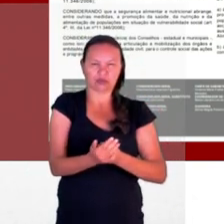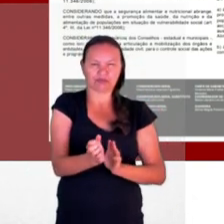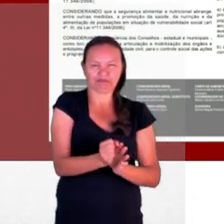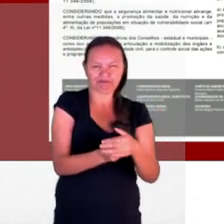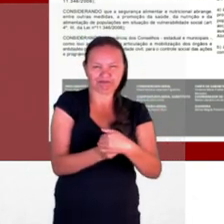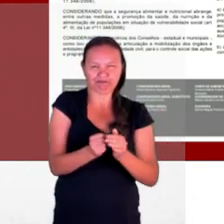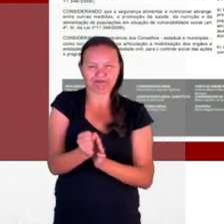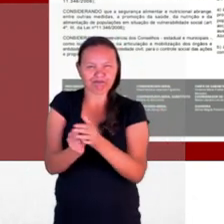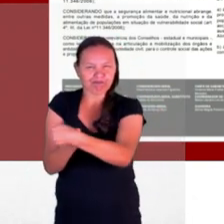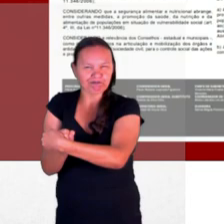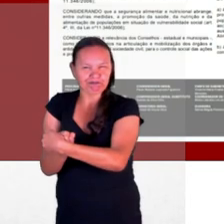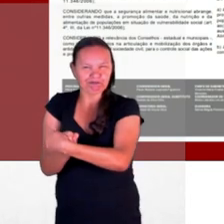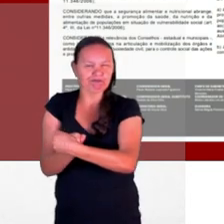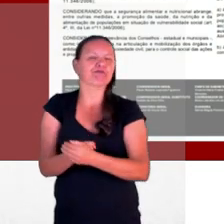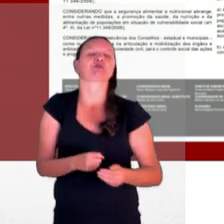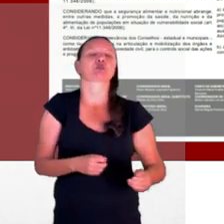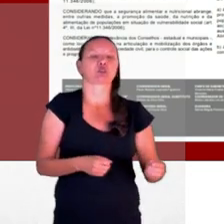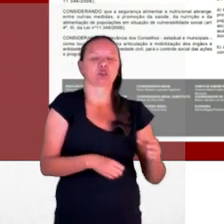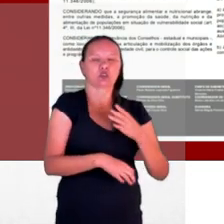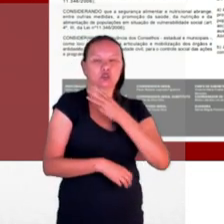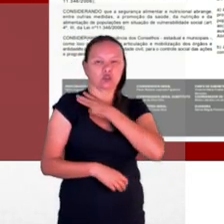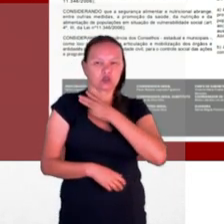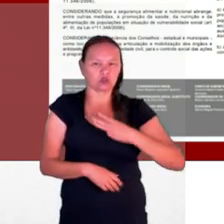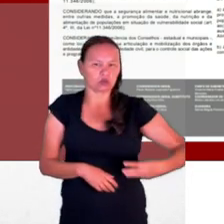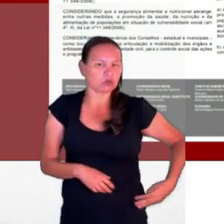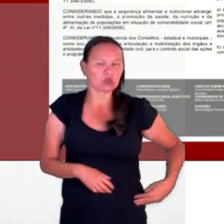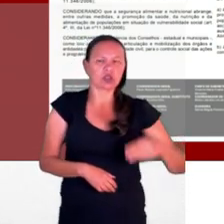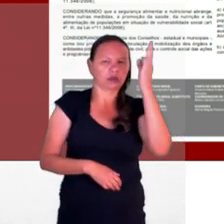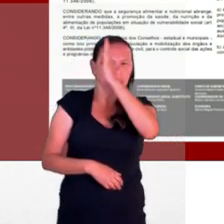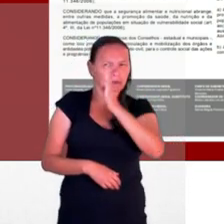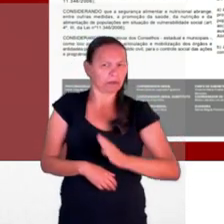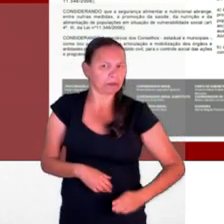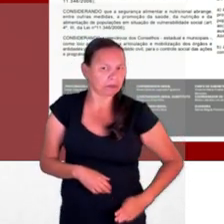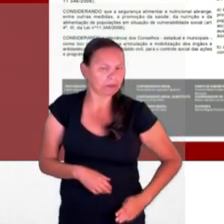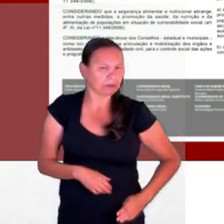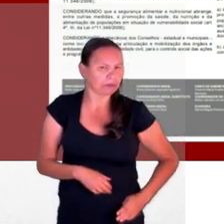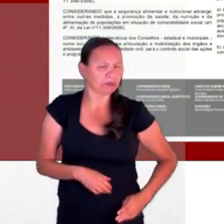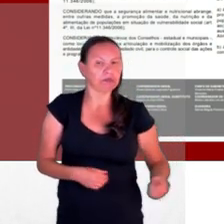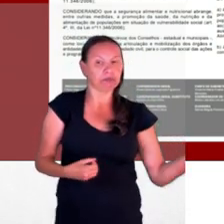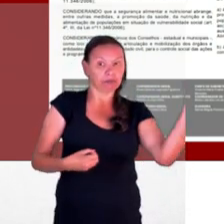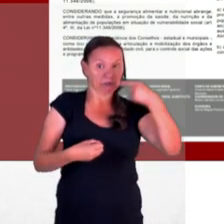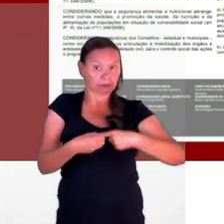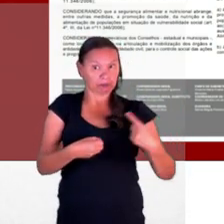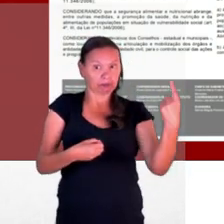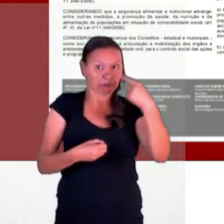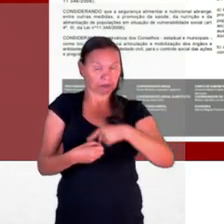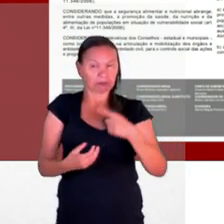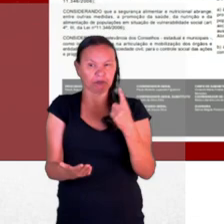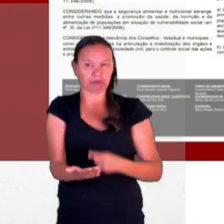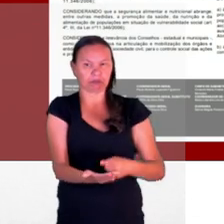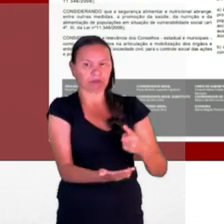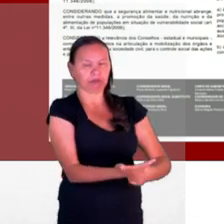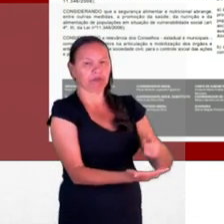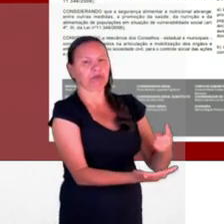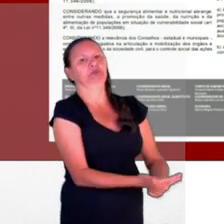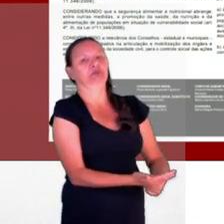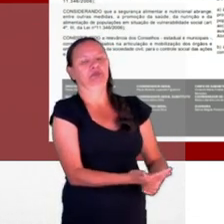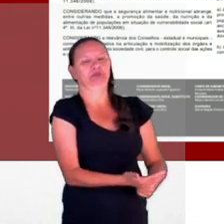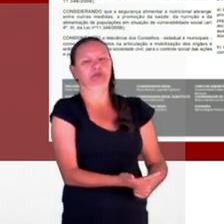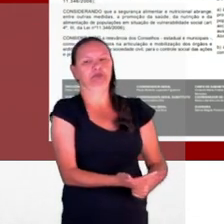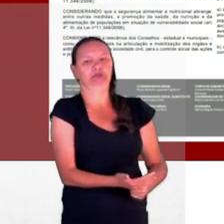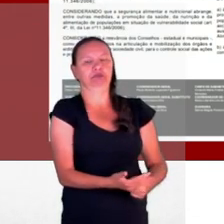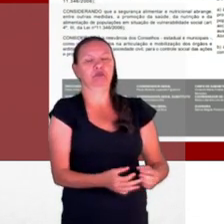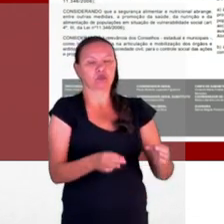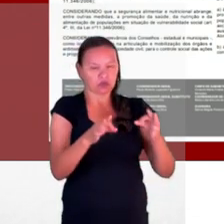unidades do Brasil dos Ministérios públicos e que portanto integrem um planejamento estratégico elas sirvam